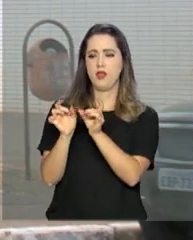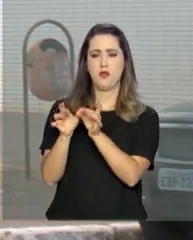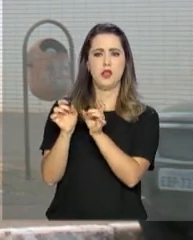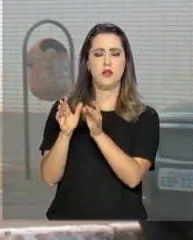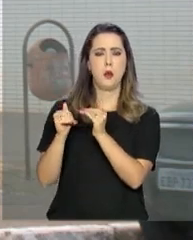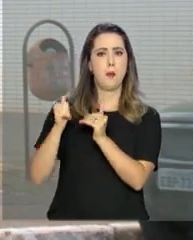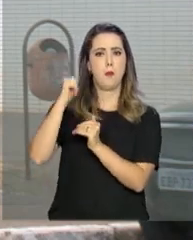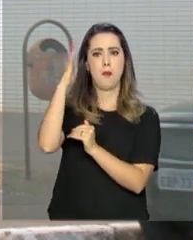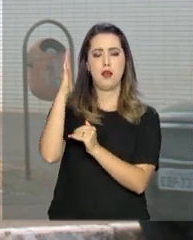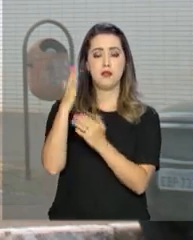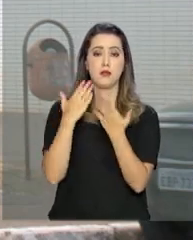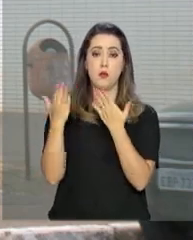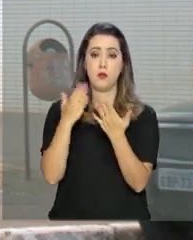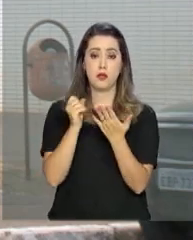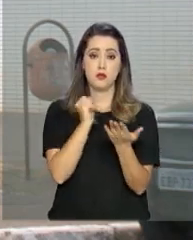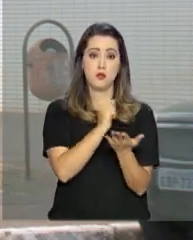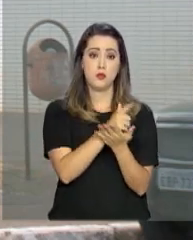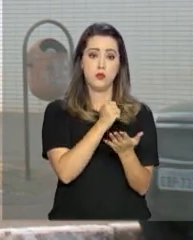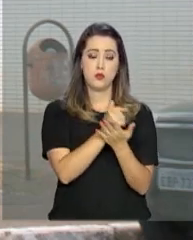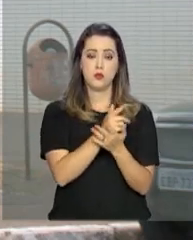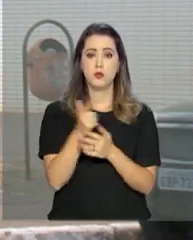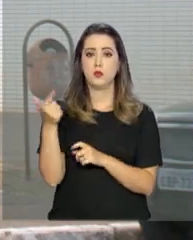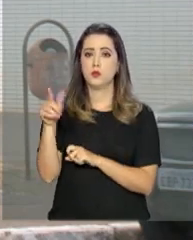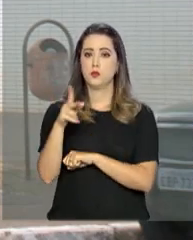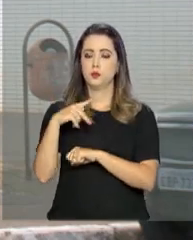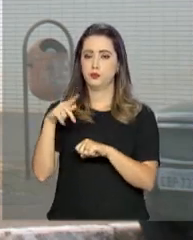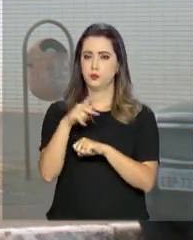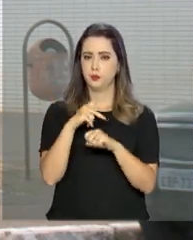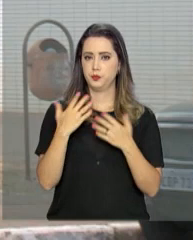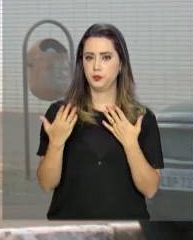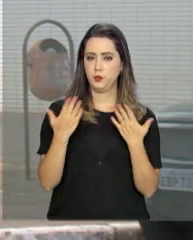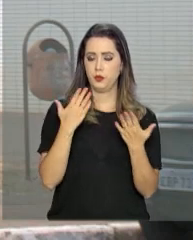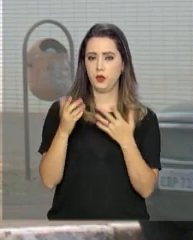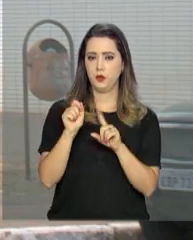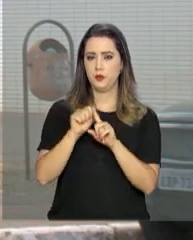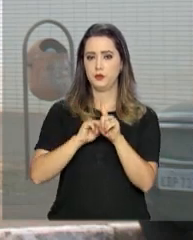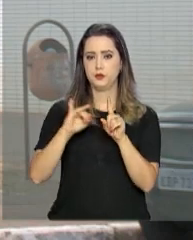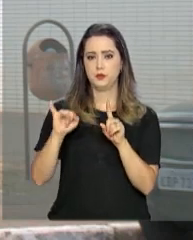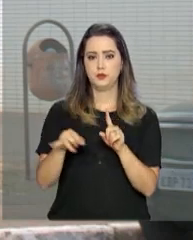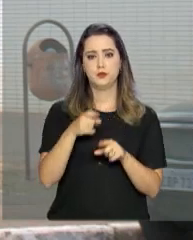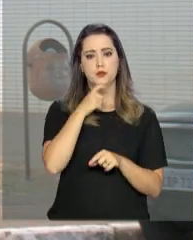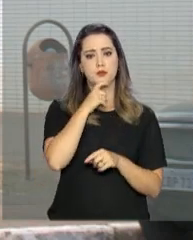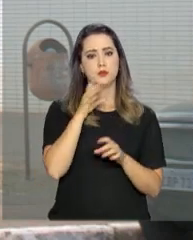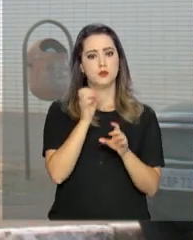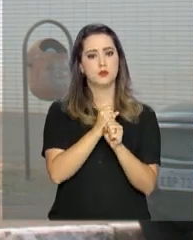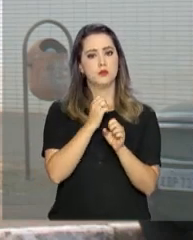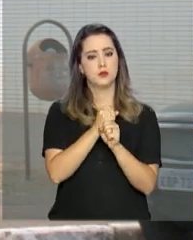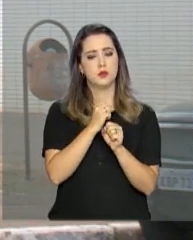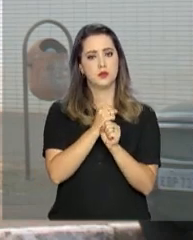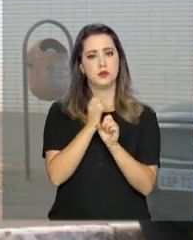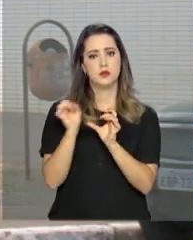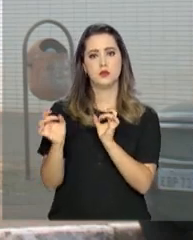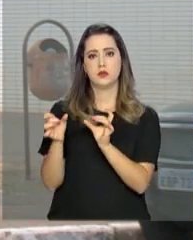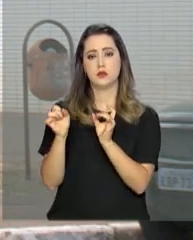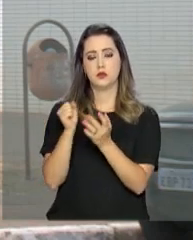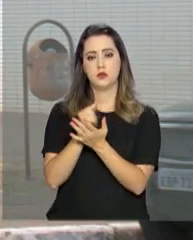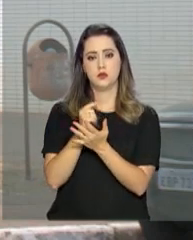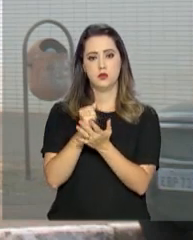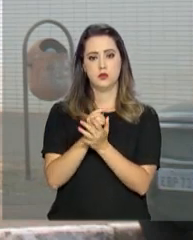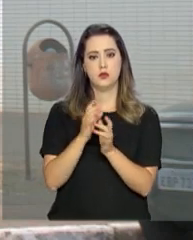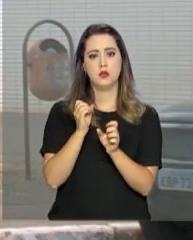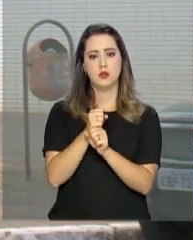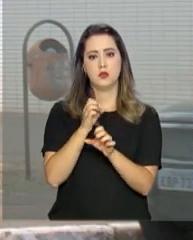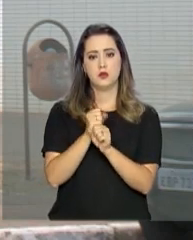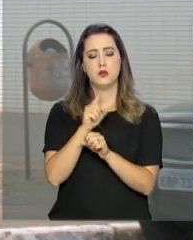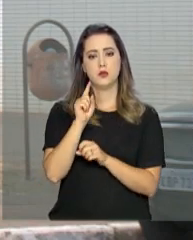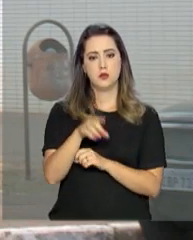mais produtos do que comprou de outros países. Em relação ao mês de julho, o saldo comercial foi positivo em